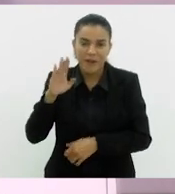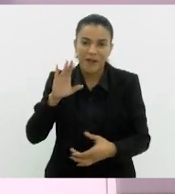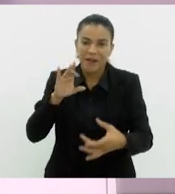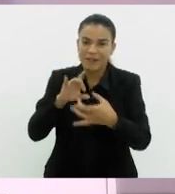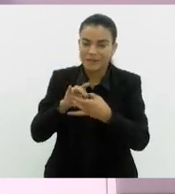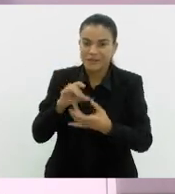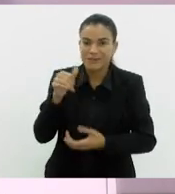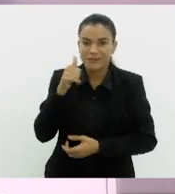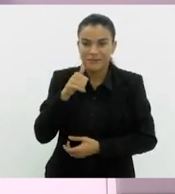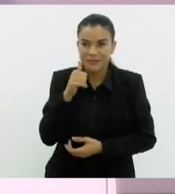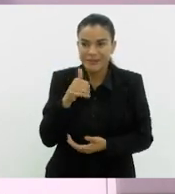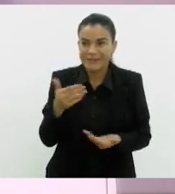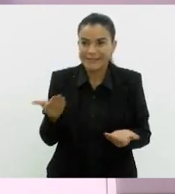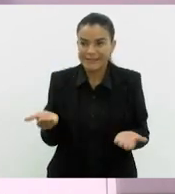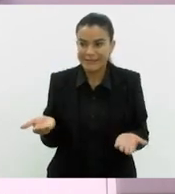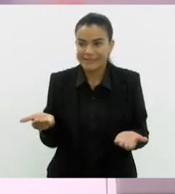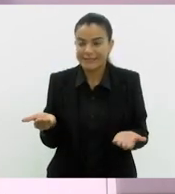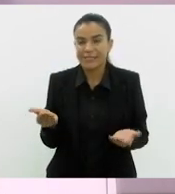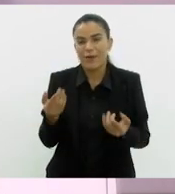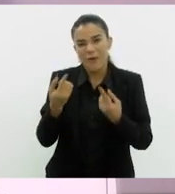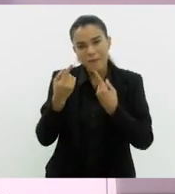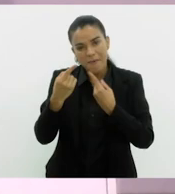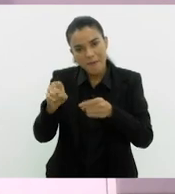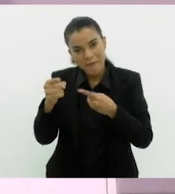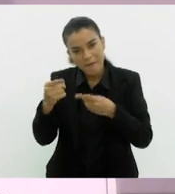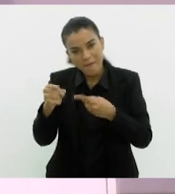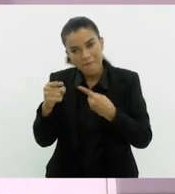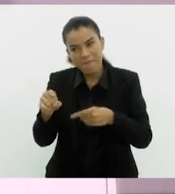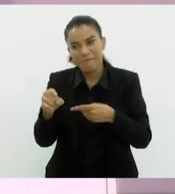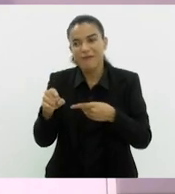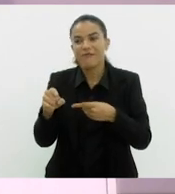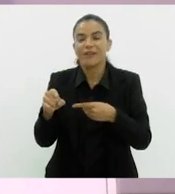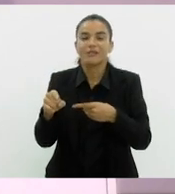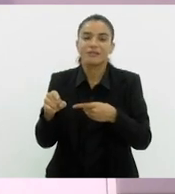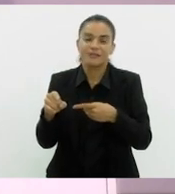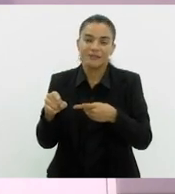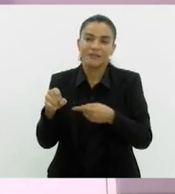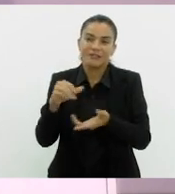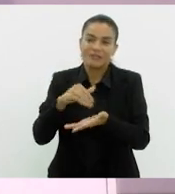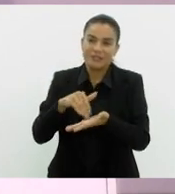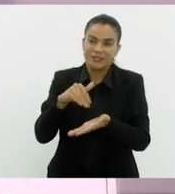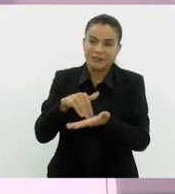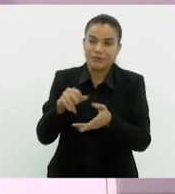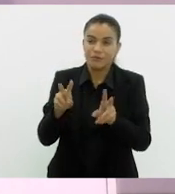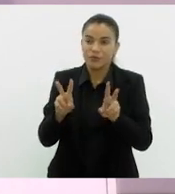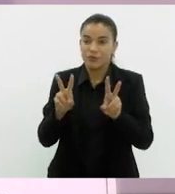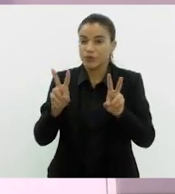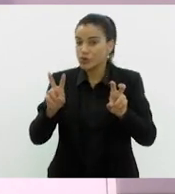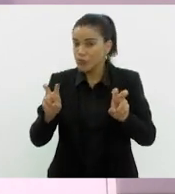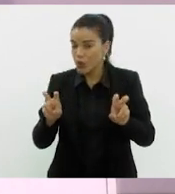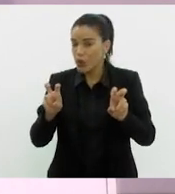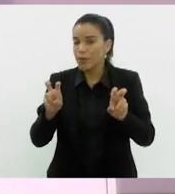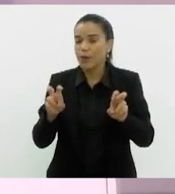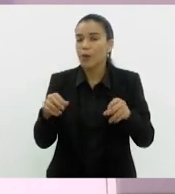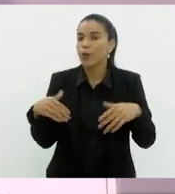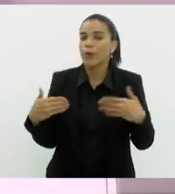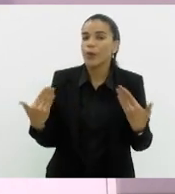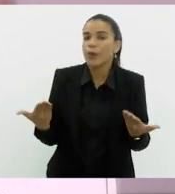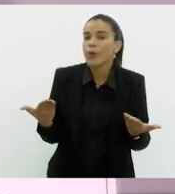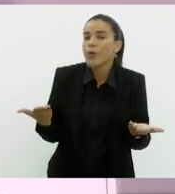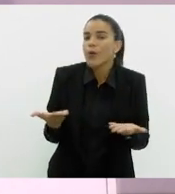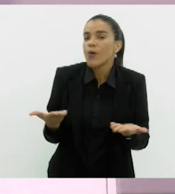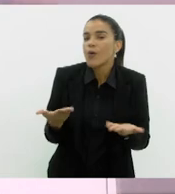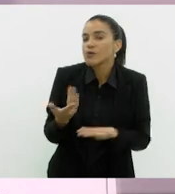às mulheres. Então, é uma provocação que eu faço à Secretaria com relação ao qual é hoje